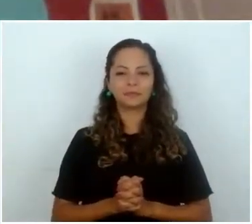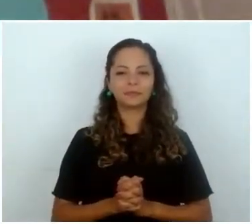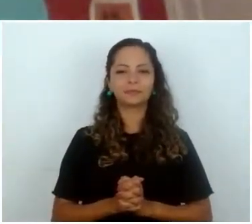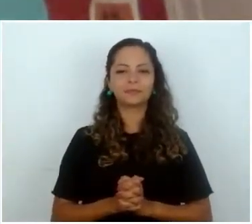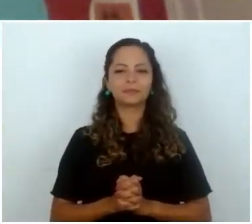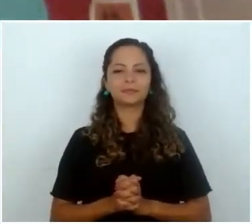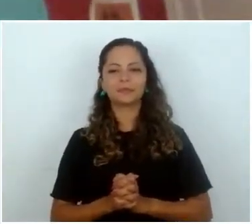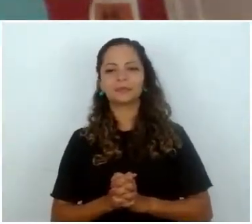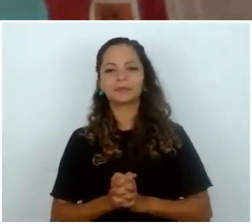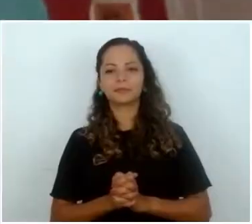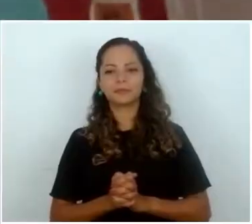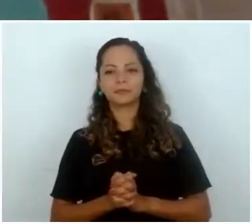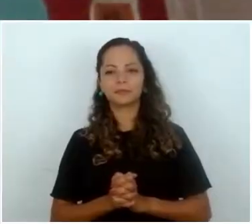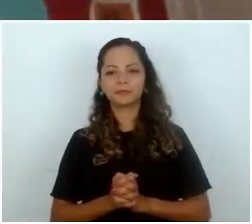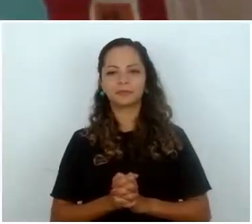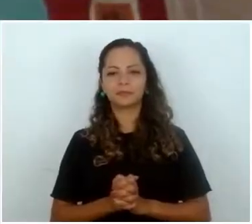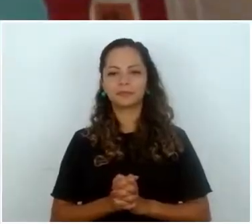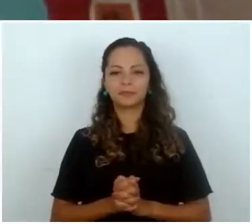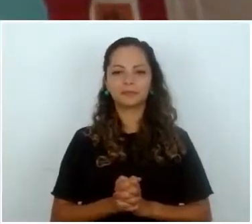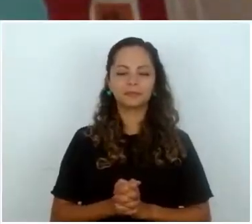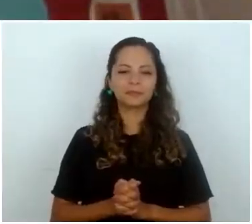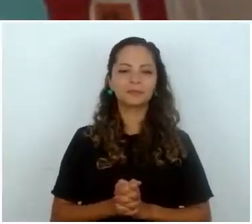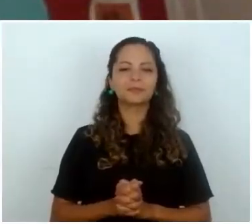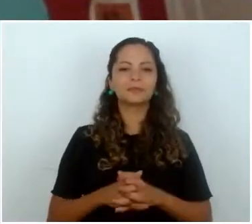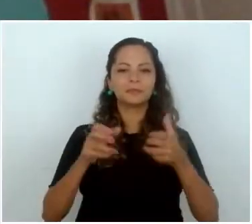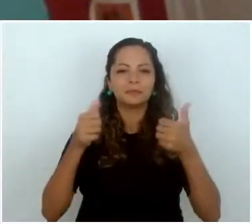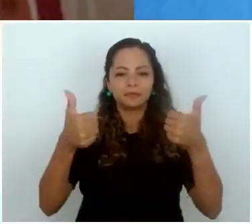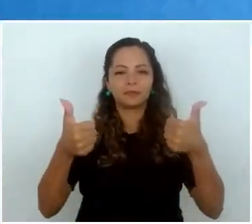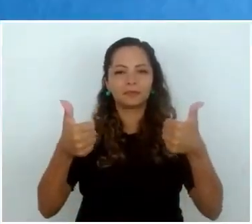Vocês estão conseguindo ver meus slides?